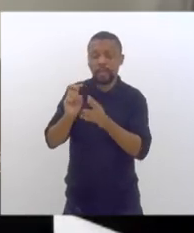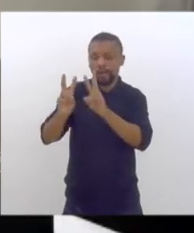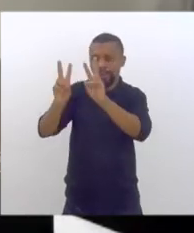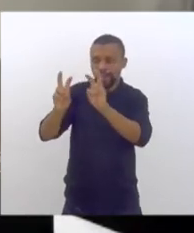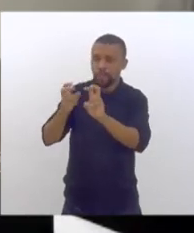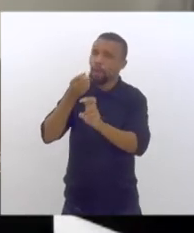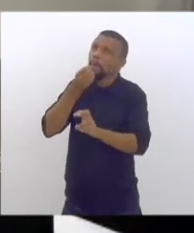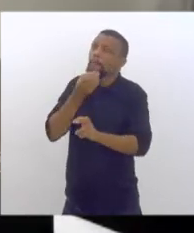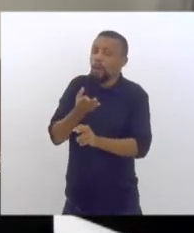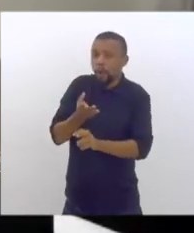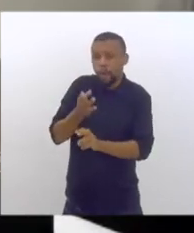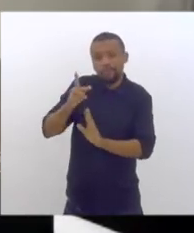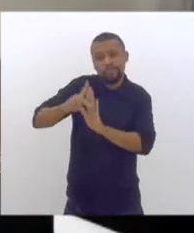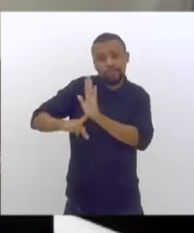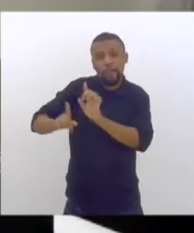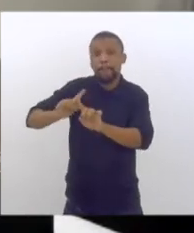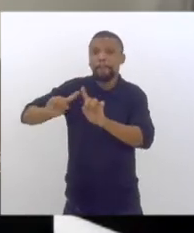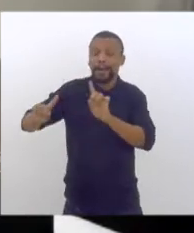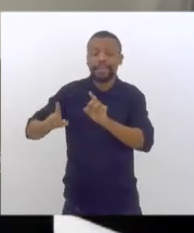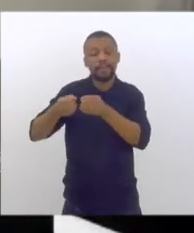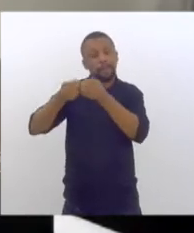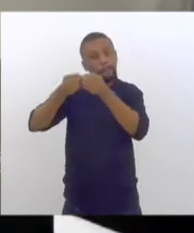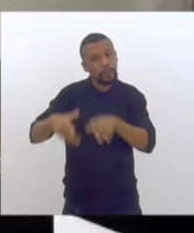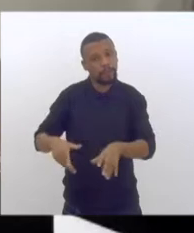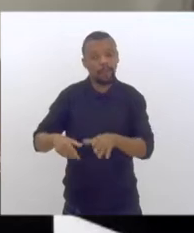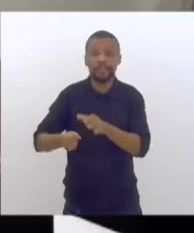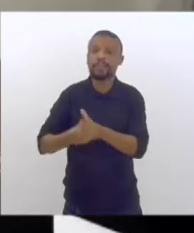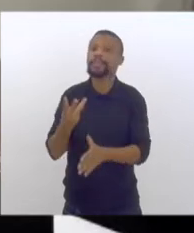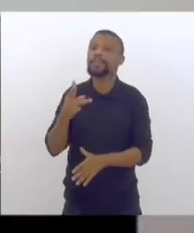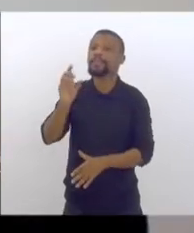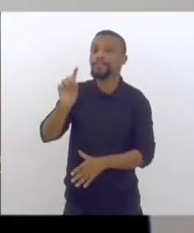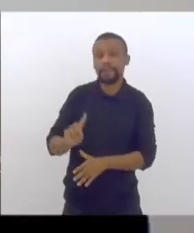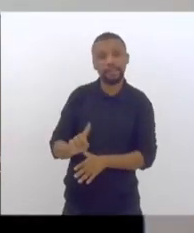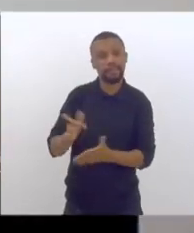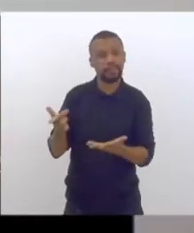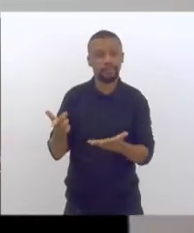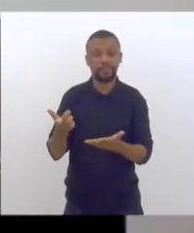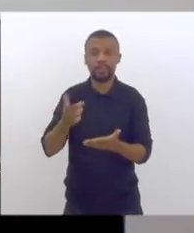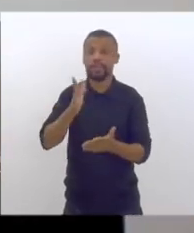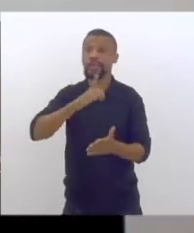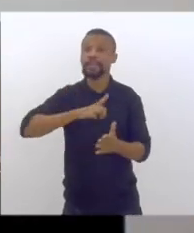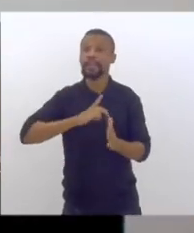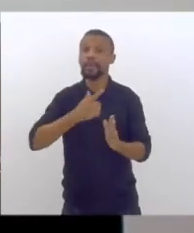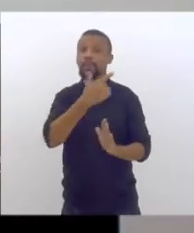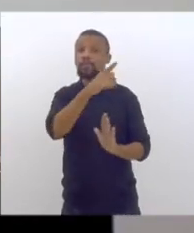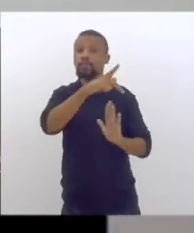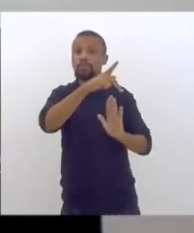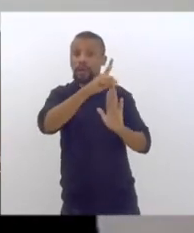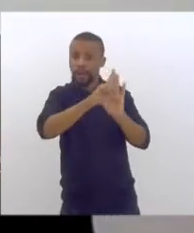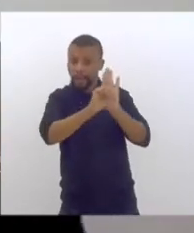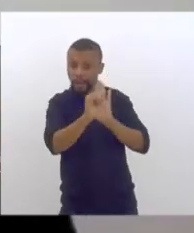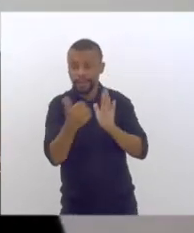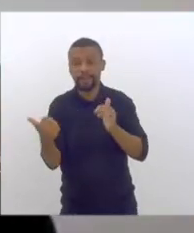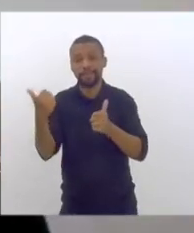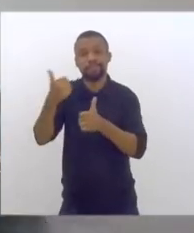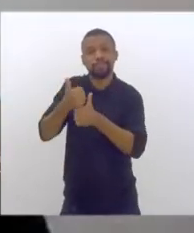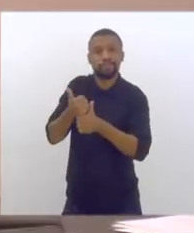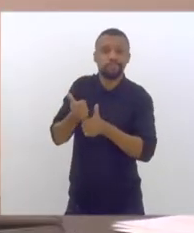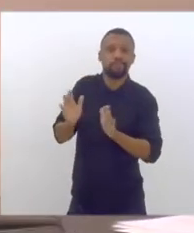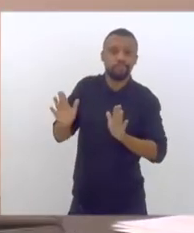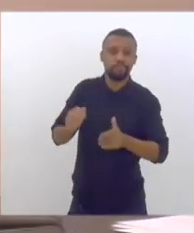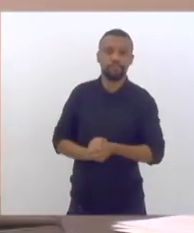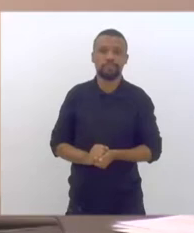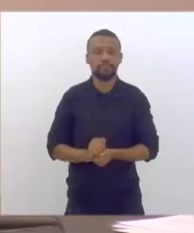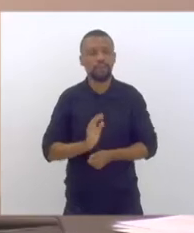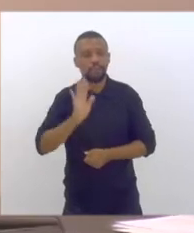da proposta é um projeto triplamente prejudicado o presente para discutir Deputado Luiz Paulo seu